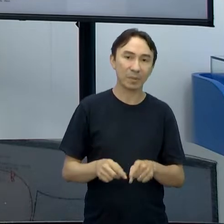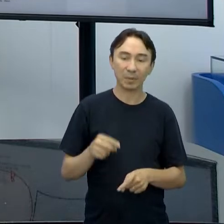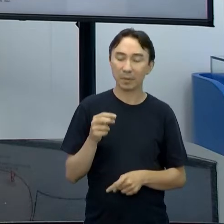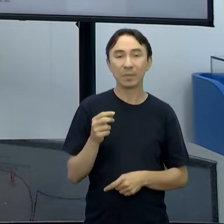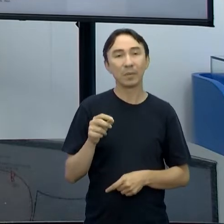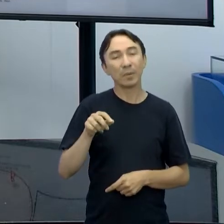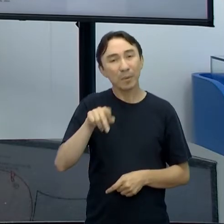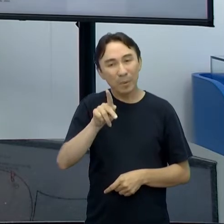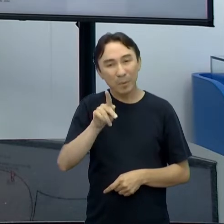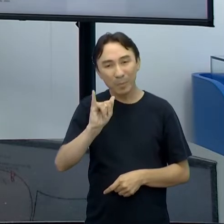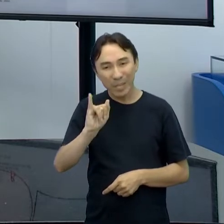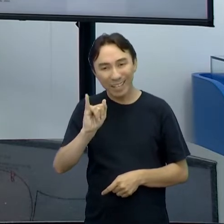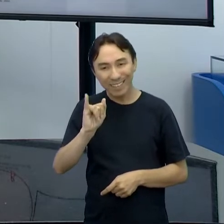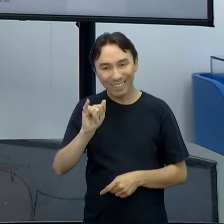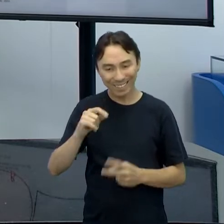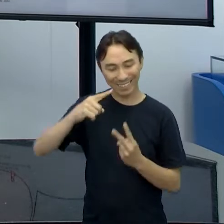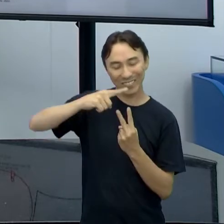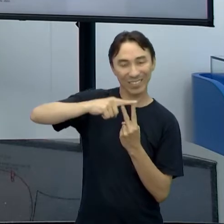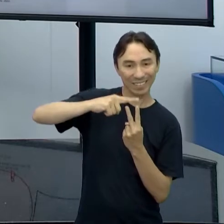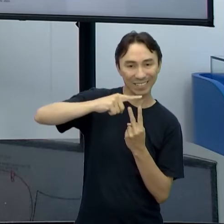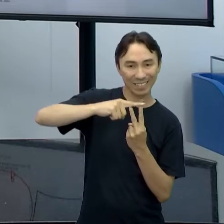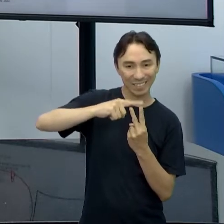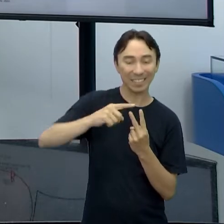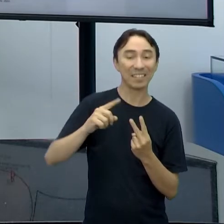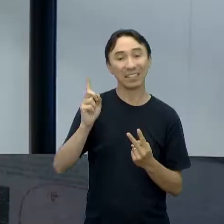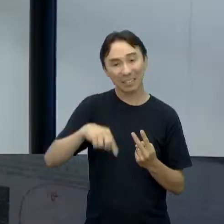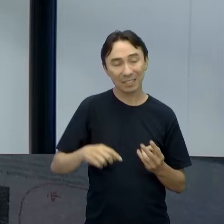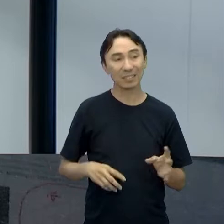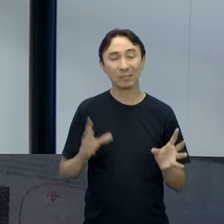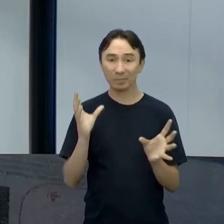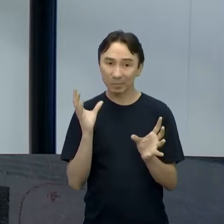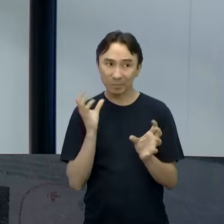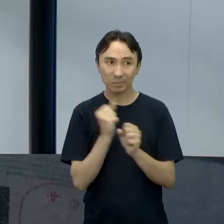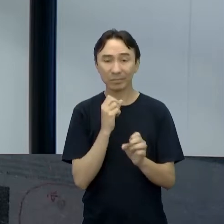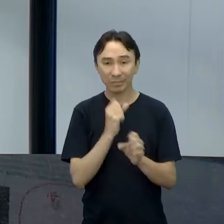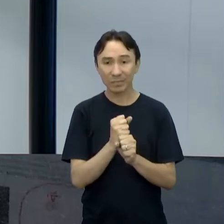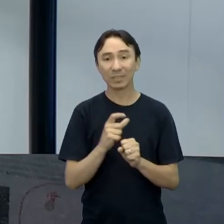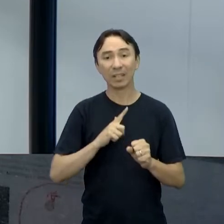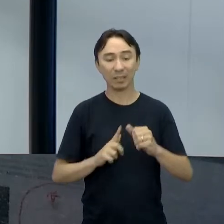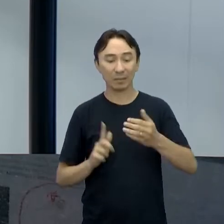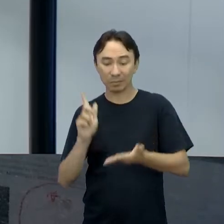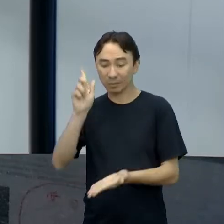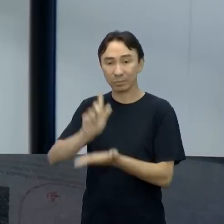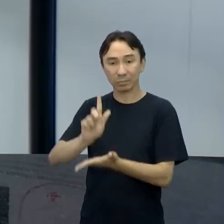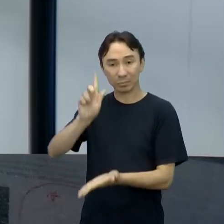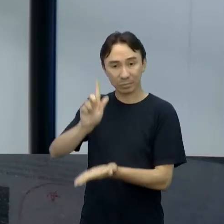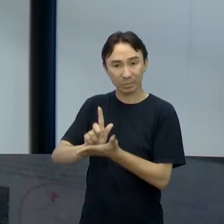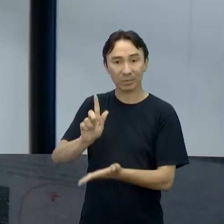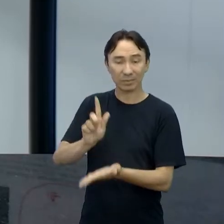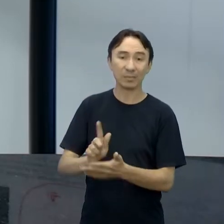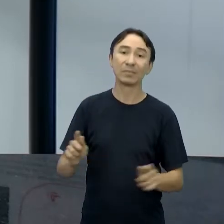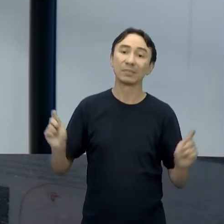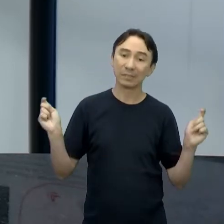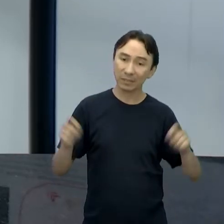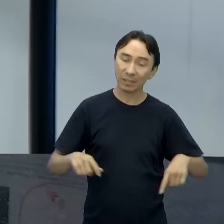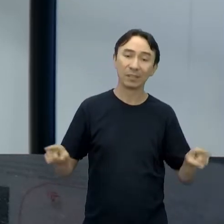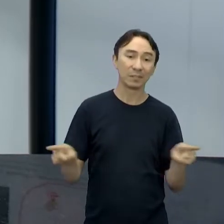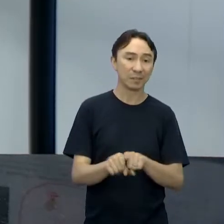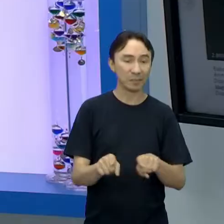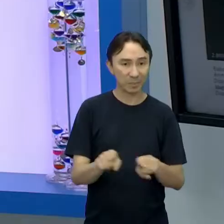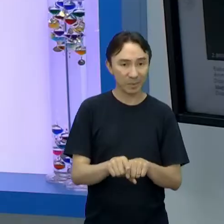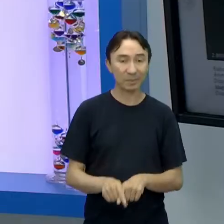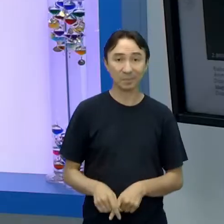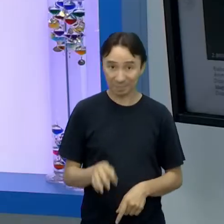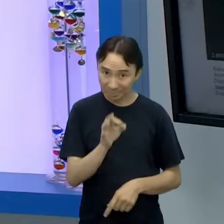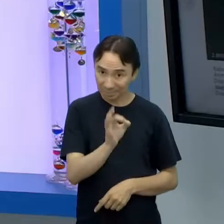o campo gravitacional que esse pêndulo está sendo submetido naquela região, naquele local, certo? É muito bacana aí como você pode